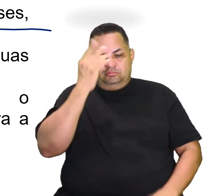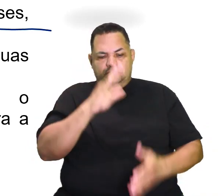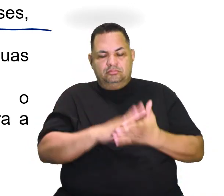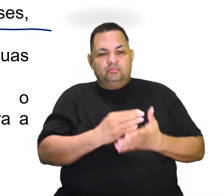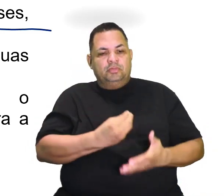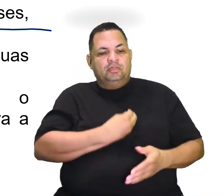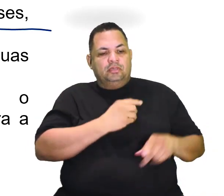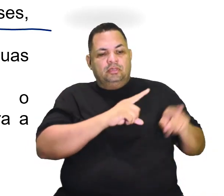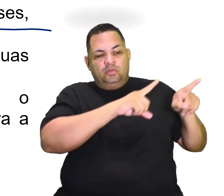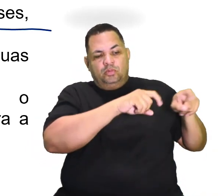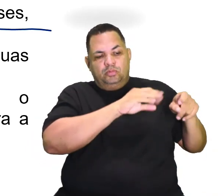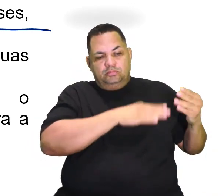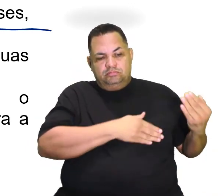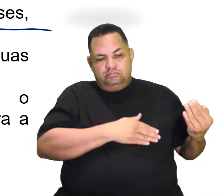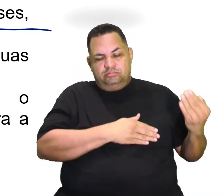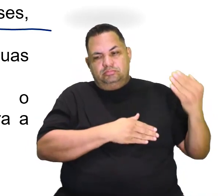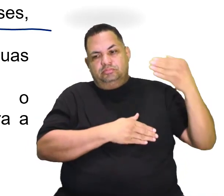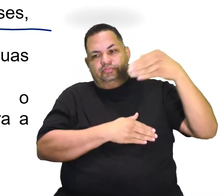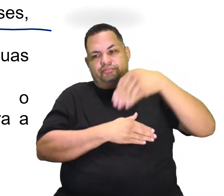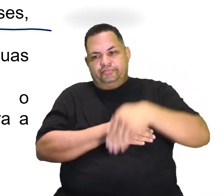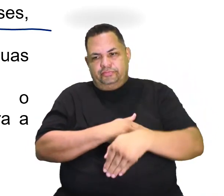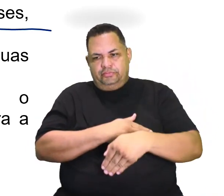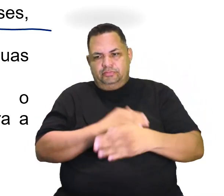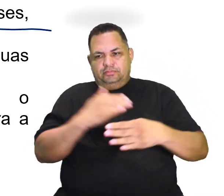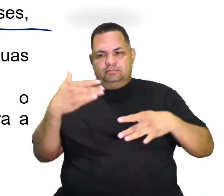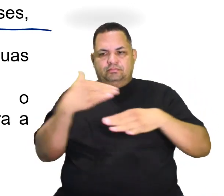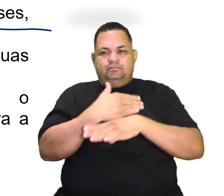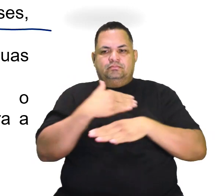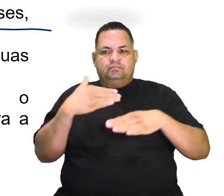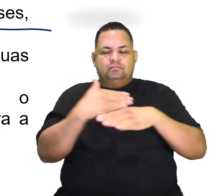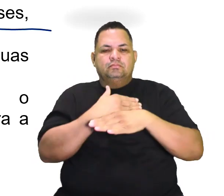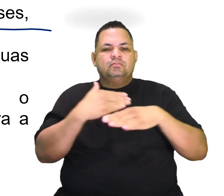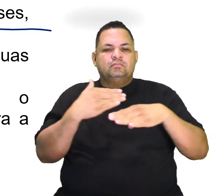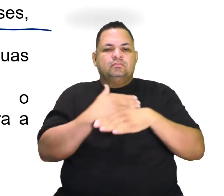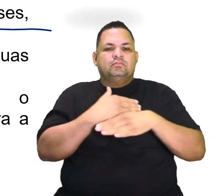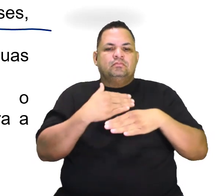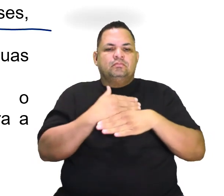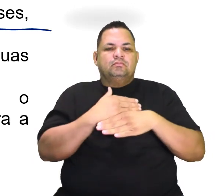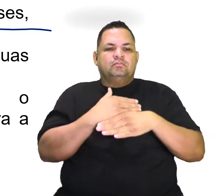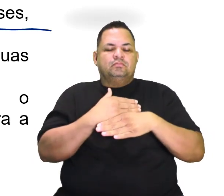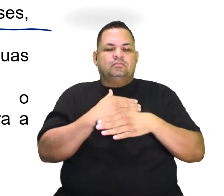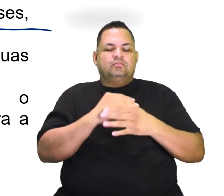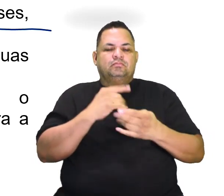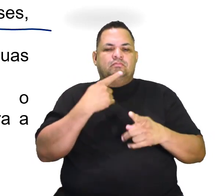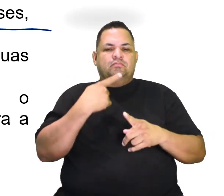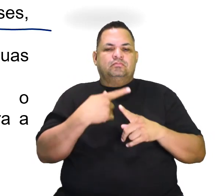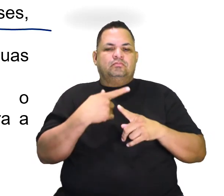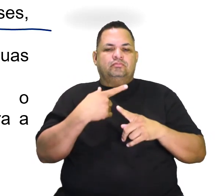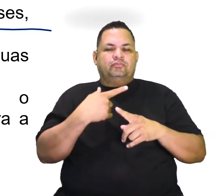no campo vão vendendo as suas terras, porque o próprio